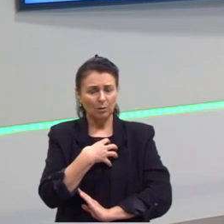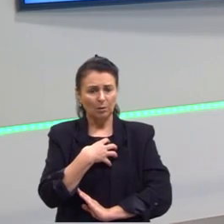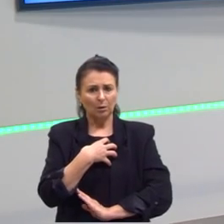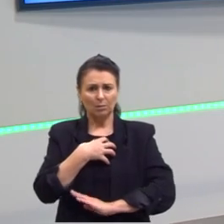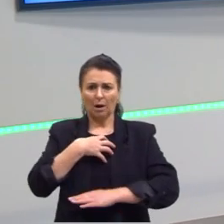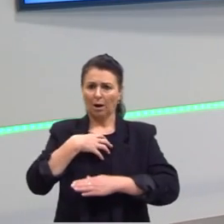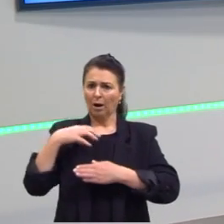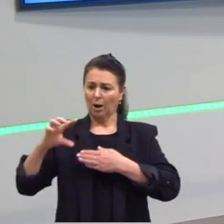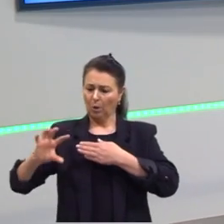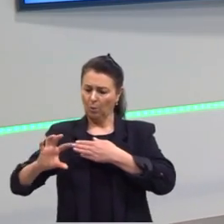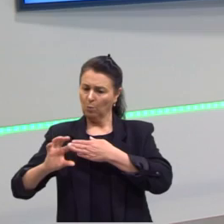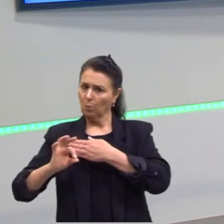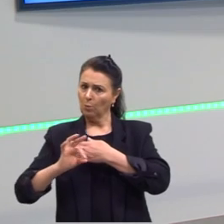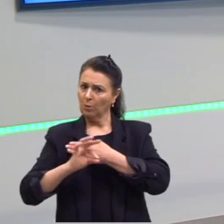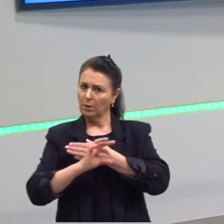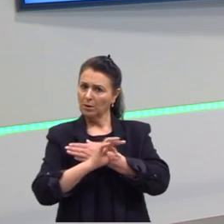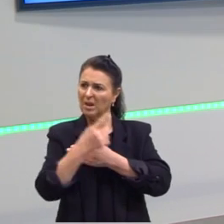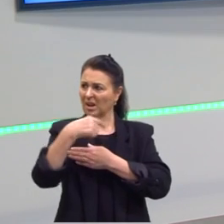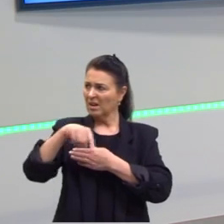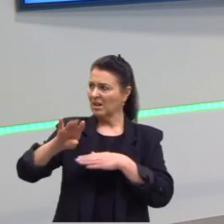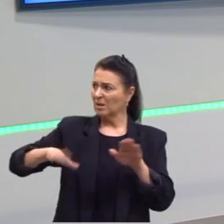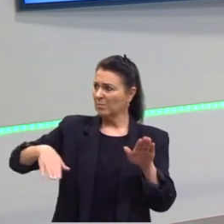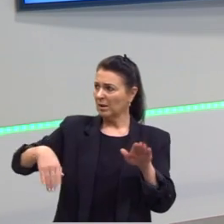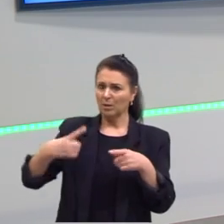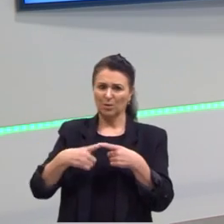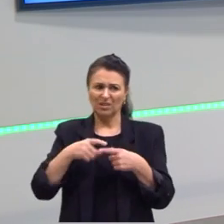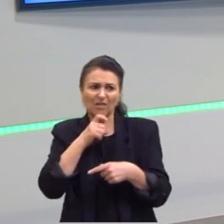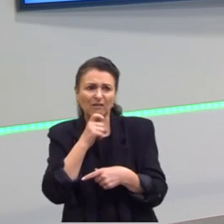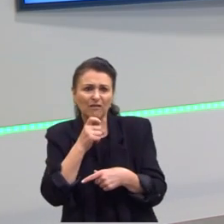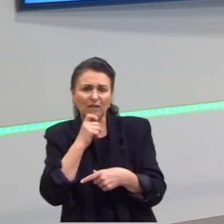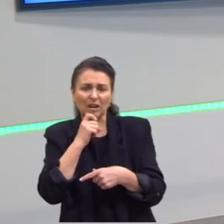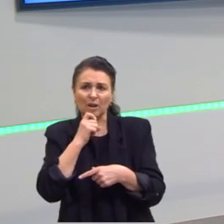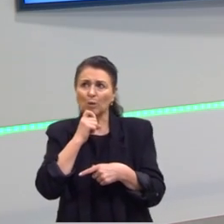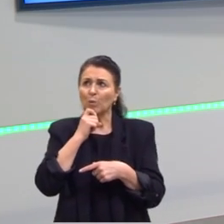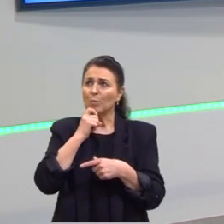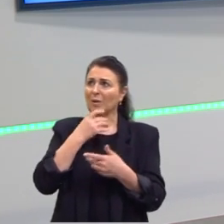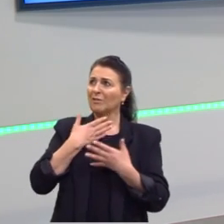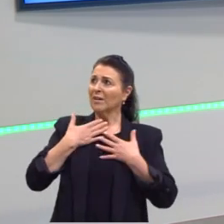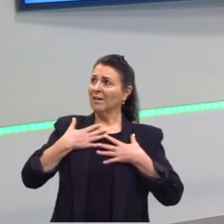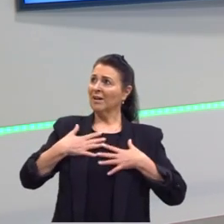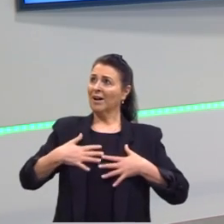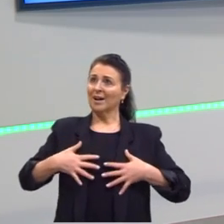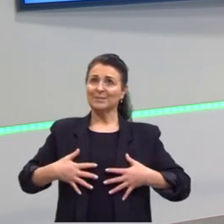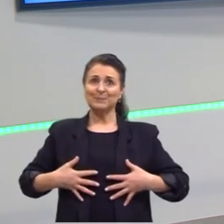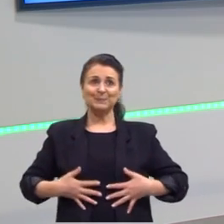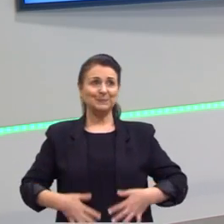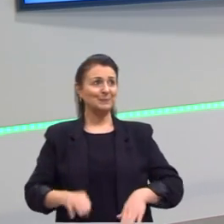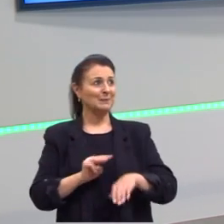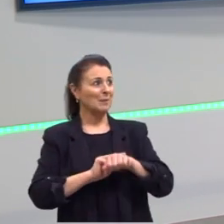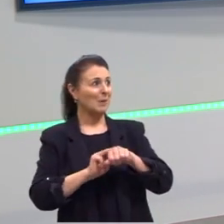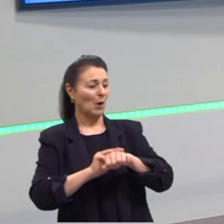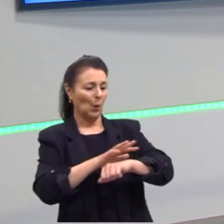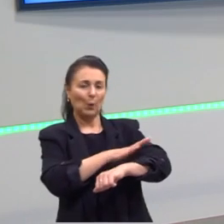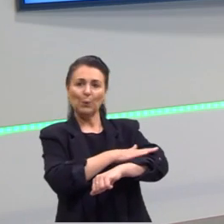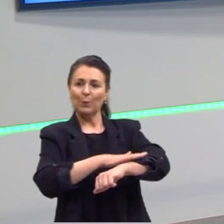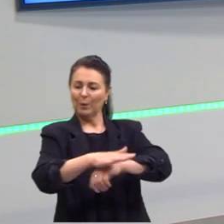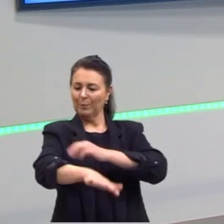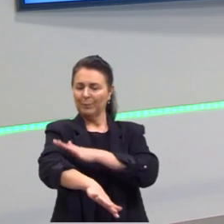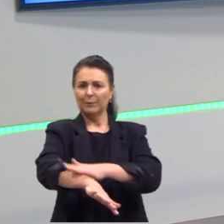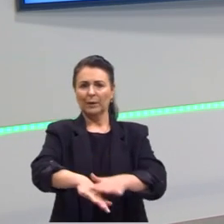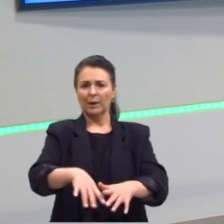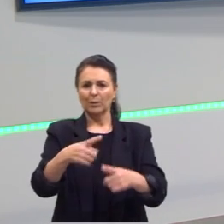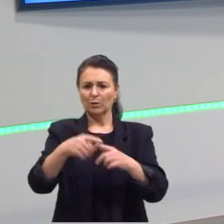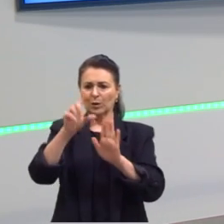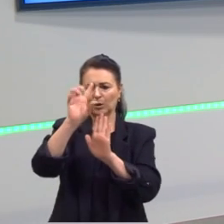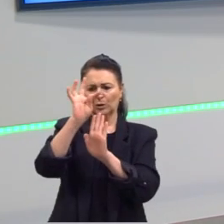coerência ir à praia porque tá frio se bronzear porque o diminui a temperatura não